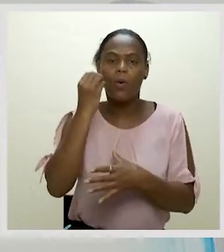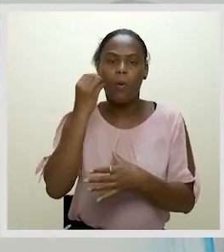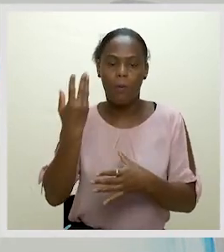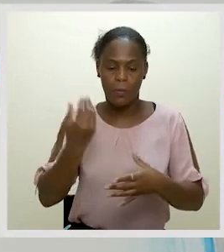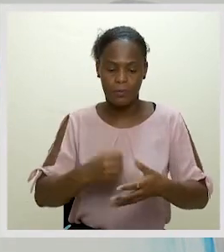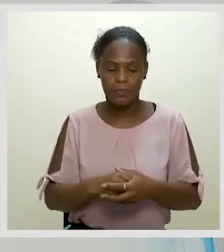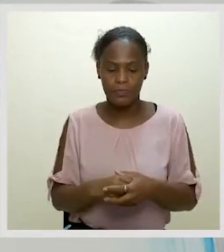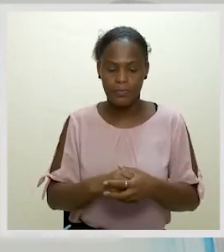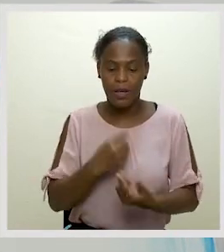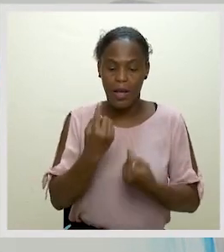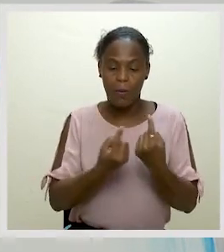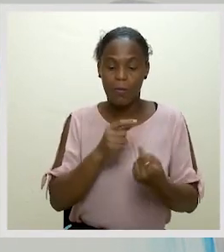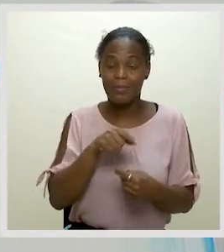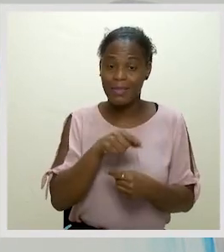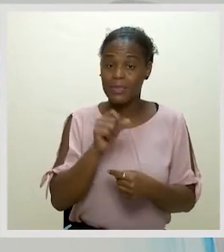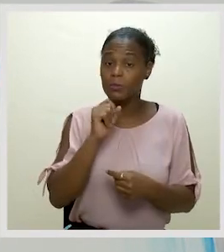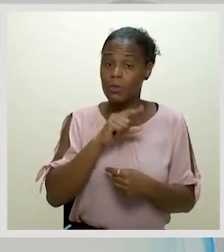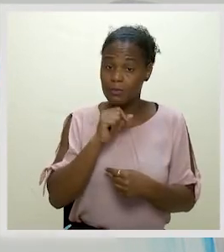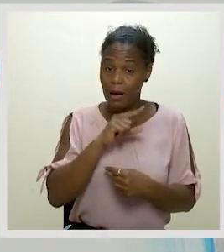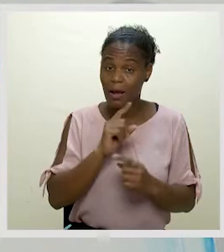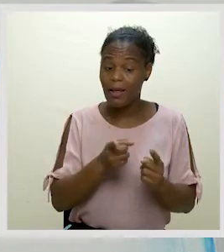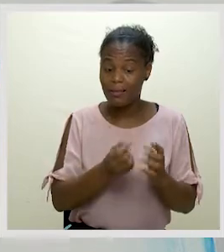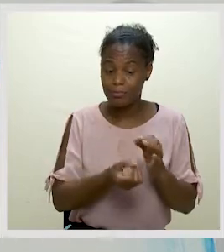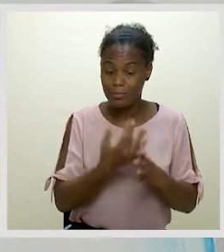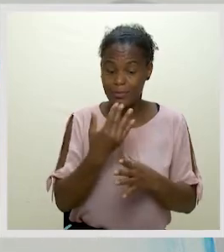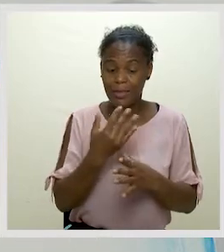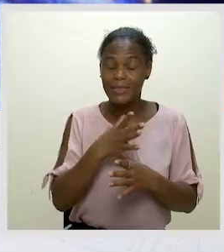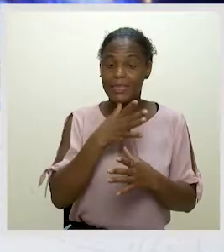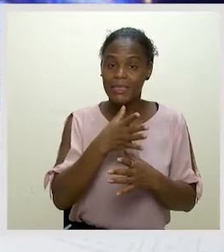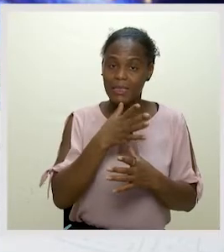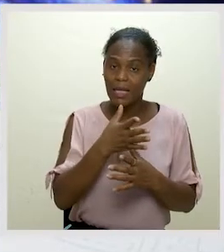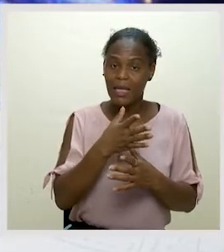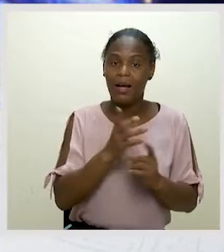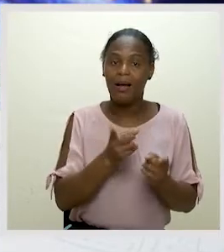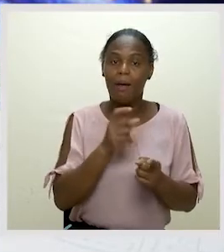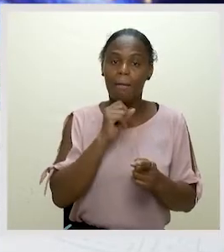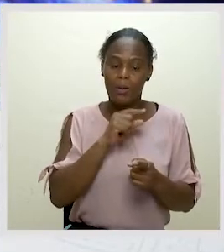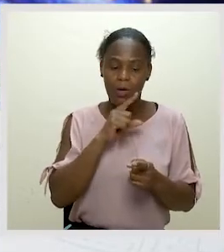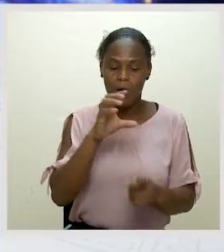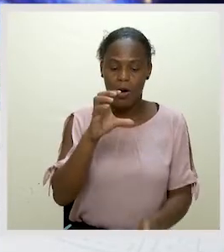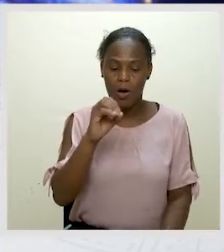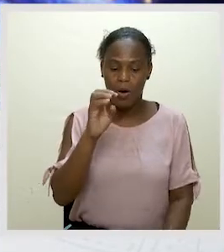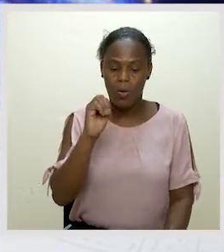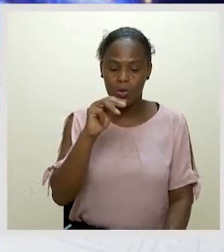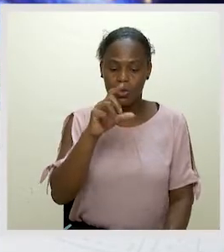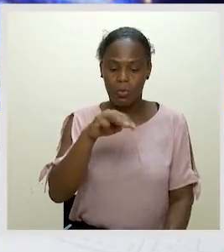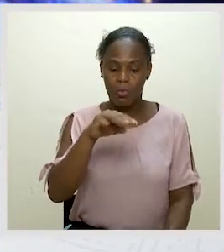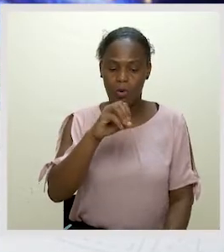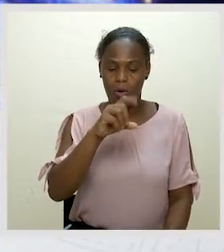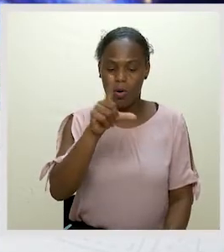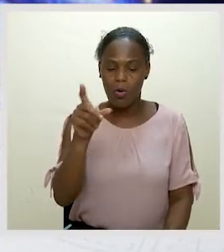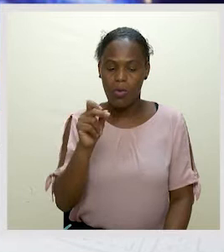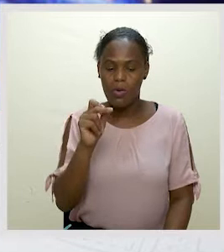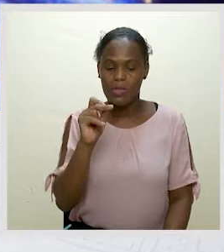nosso planeta. E uma dessas hipóteses que surgiram é a hipótese cosmozóica ou